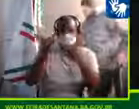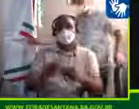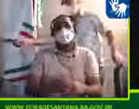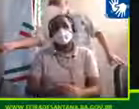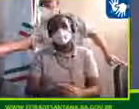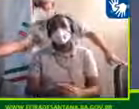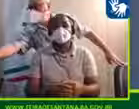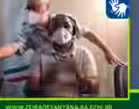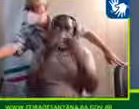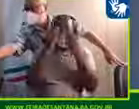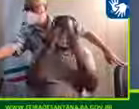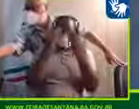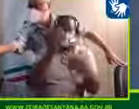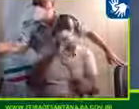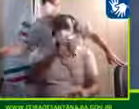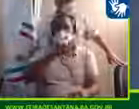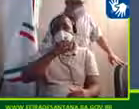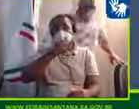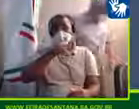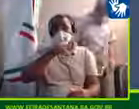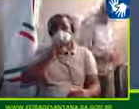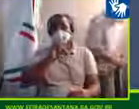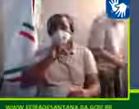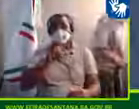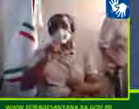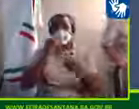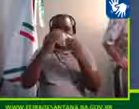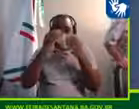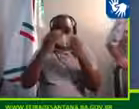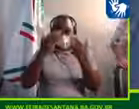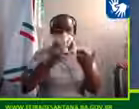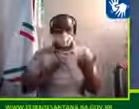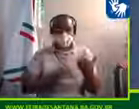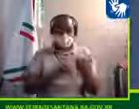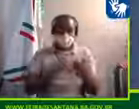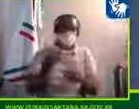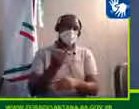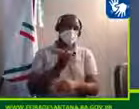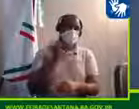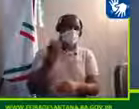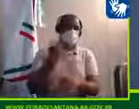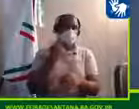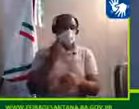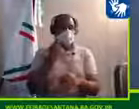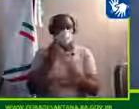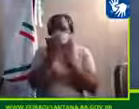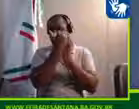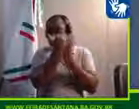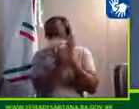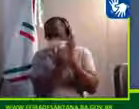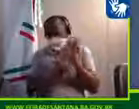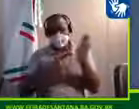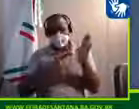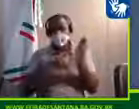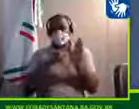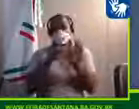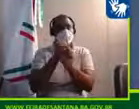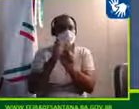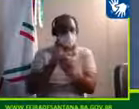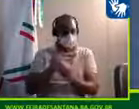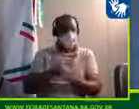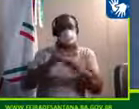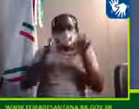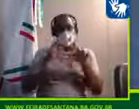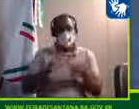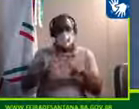Agradeço a você, Jânio, a pergunta. Nós vamos, sim, fazer uma prestação de contas muito, muito forte, muito tranquila, muito aberta, muito transparente,